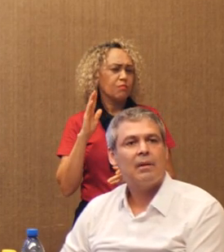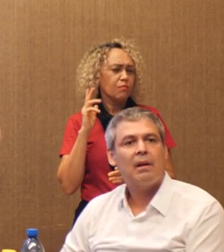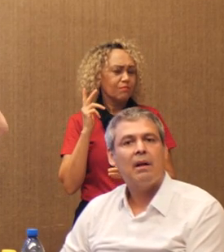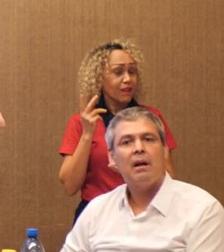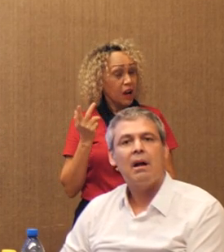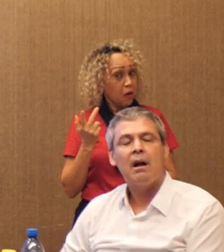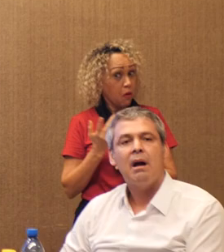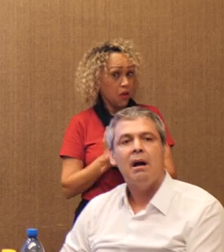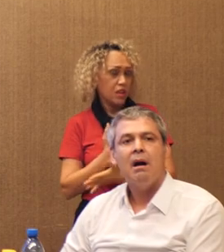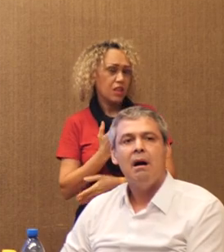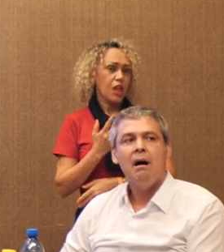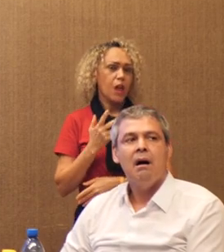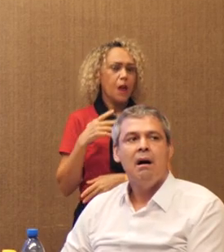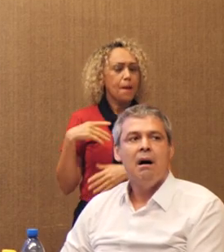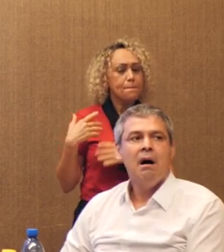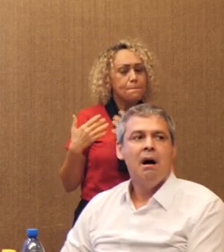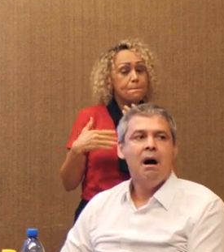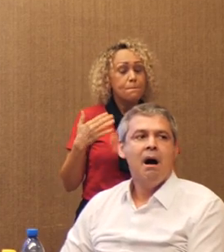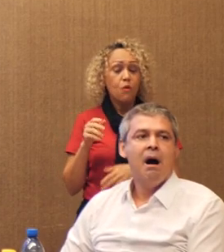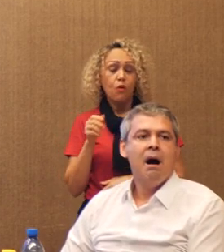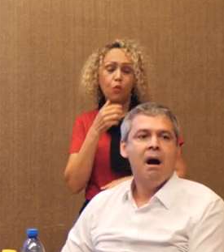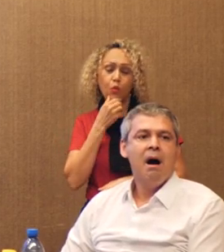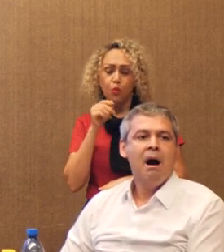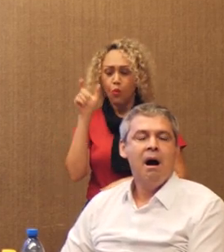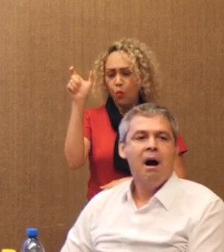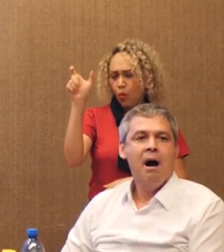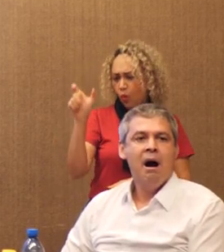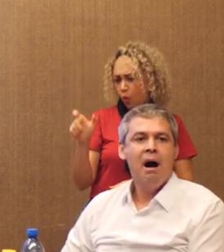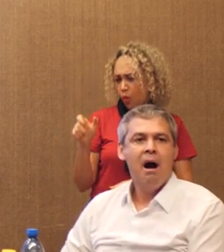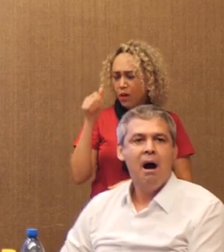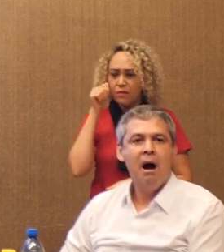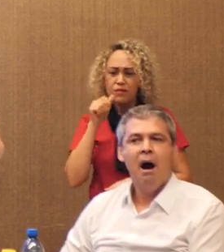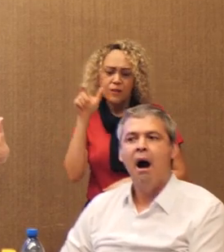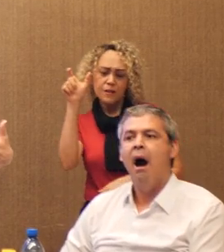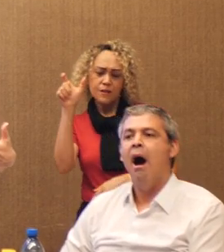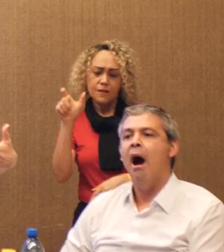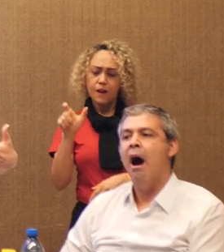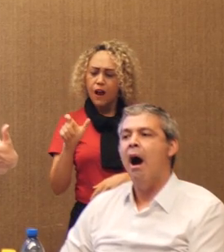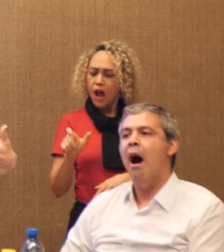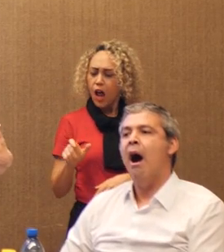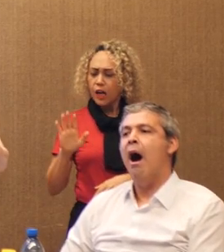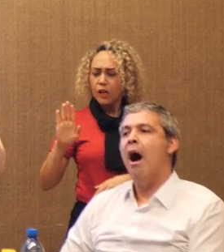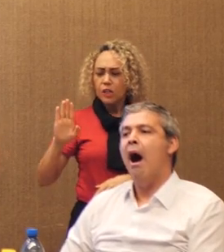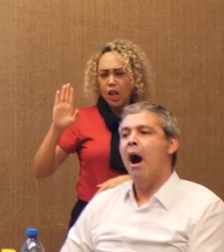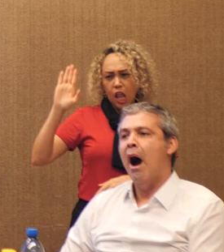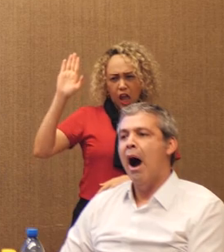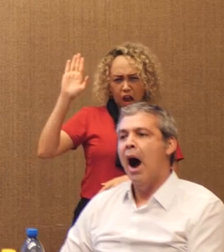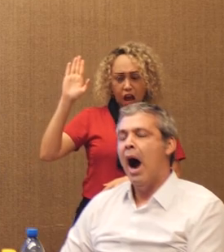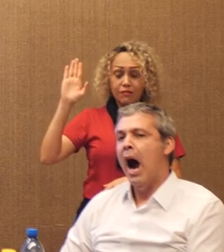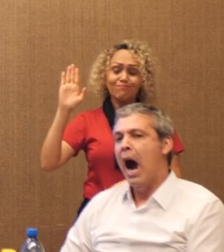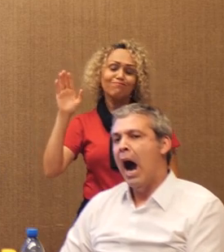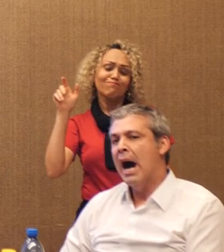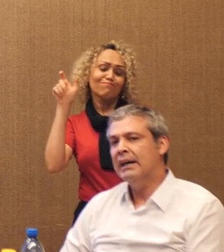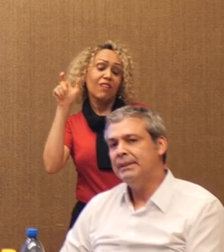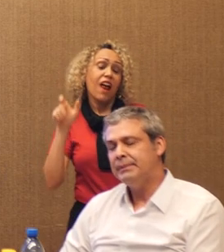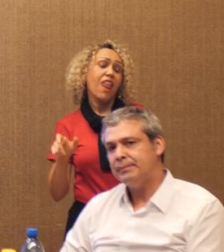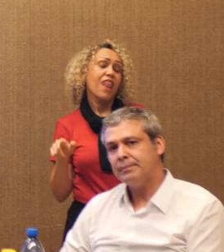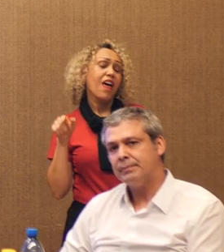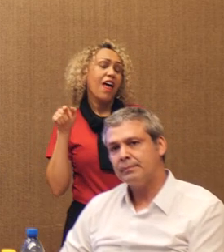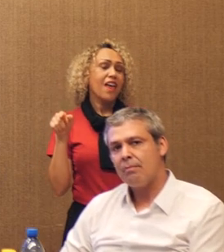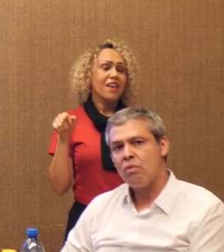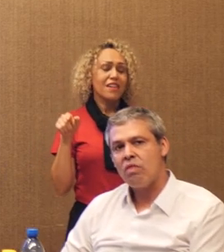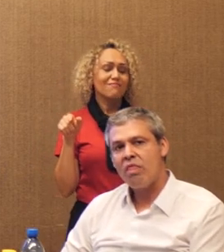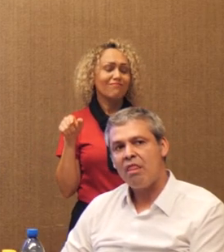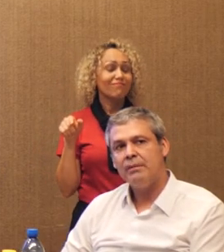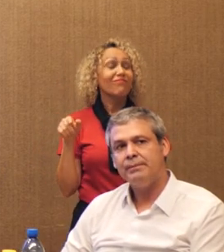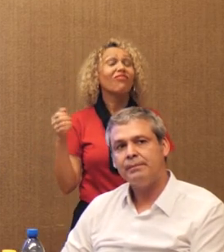mobilizado atrás de um biombo, às vezes religioso, às vezes aparecendo como